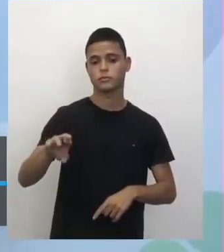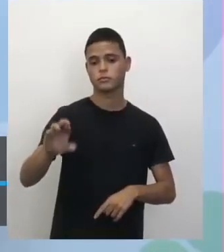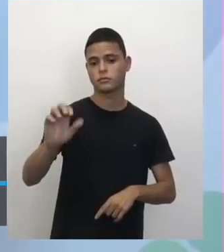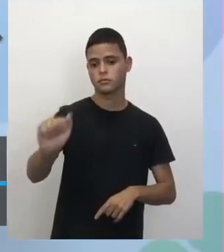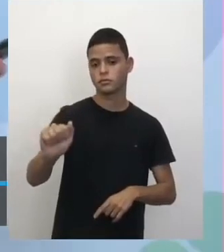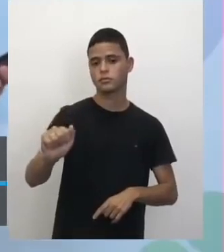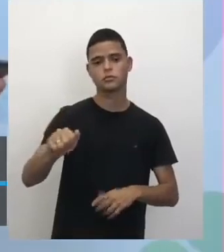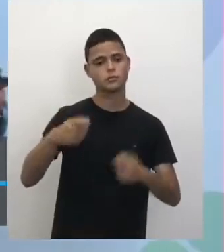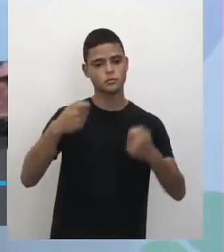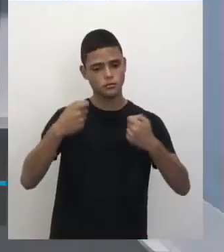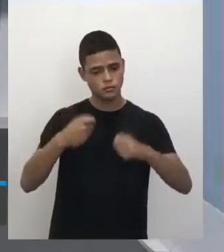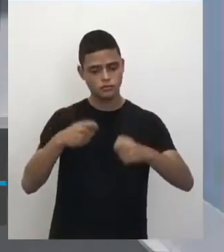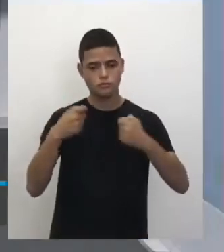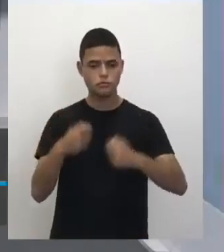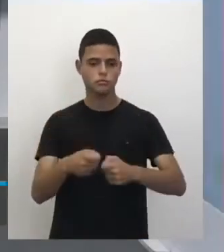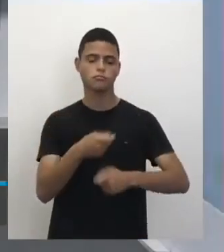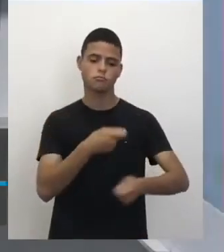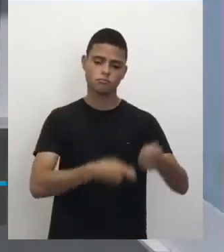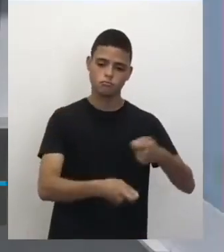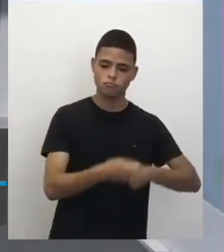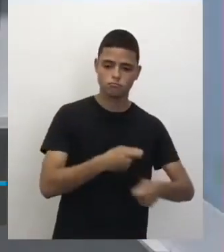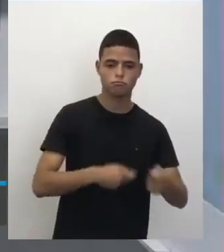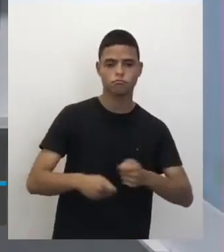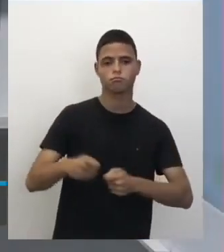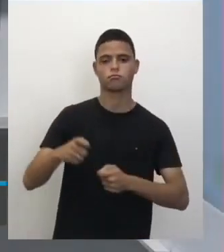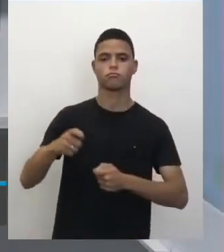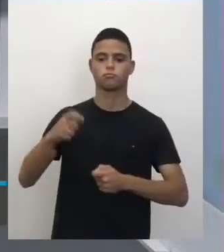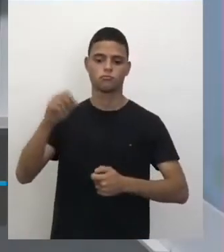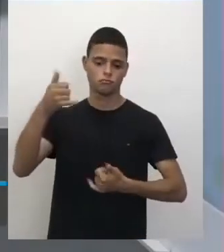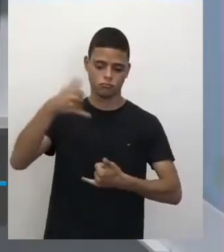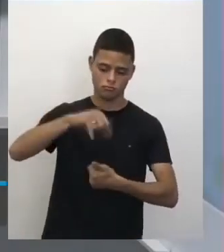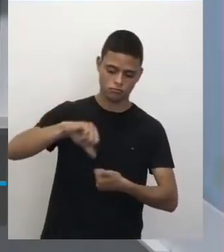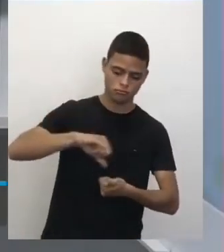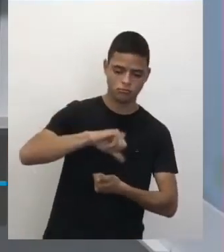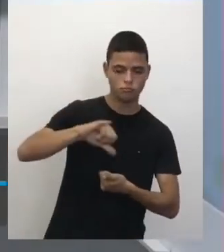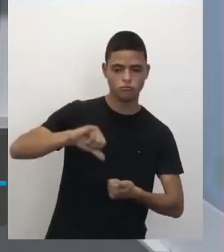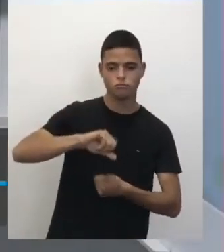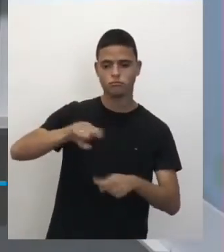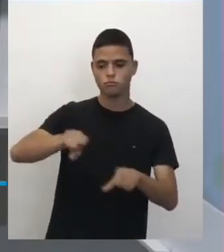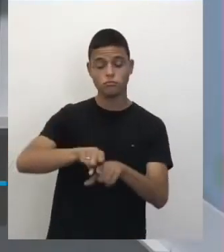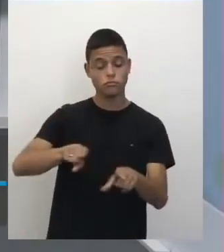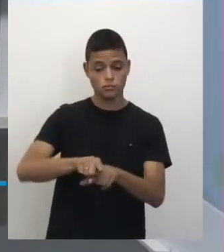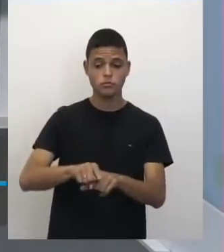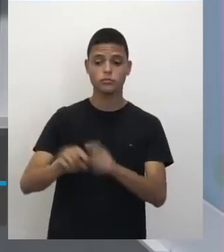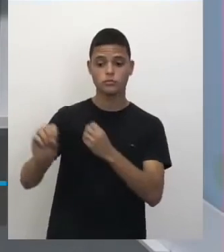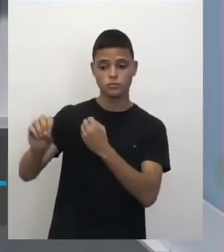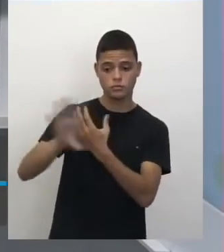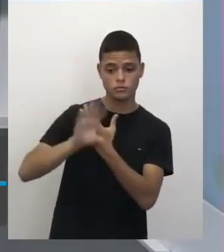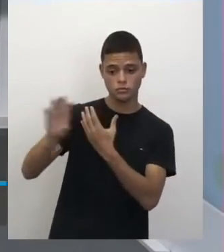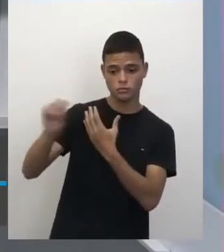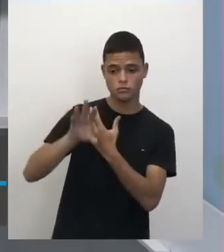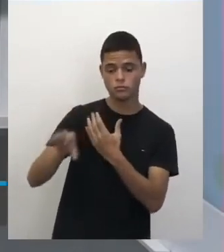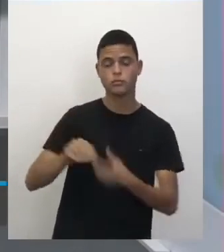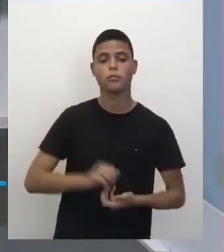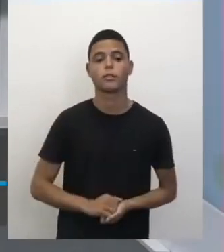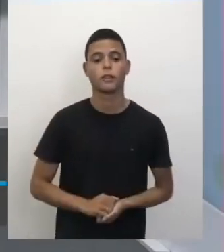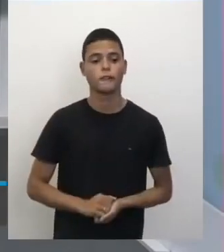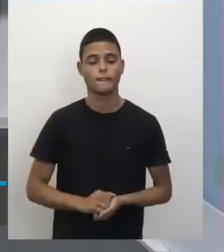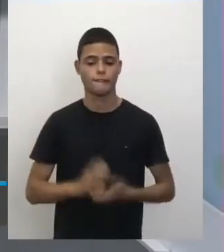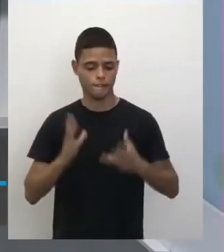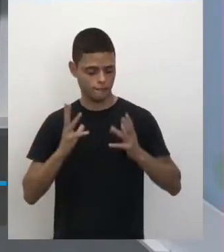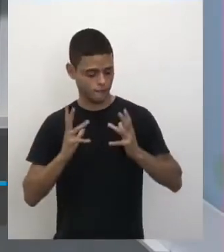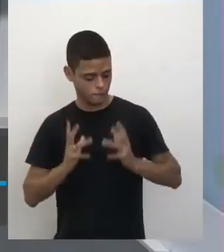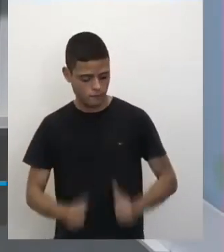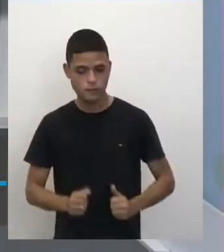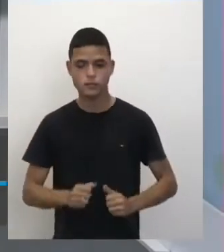investir em solar e eólica. Então, uma unanimidade aqui praticamente dizendo a realidade. Nós temos que utilizar mais energias mais limpas